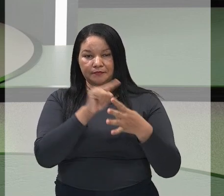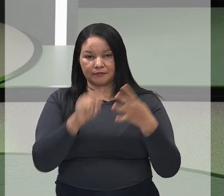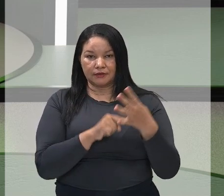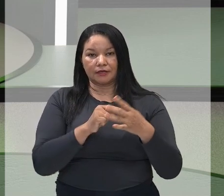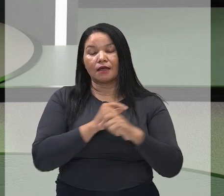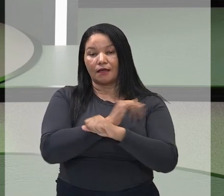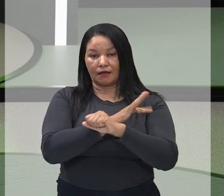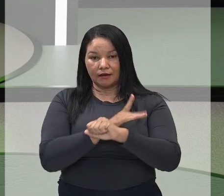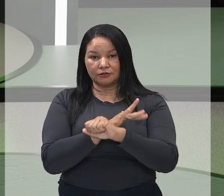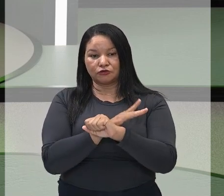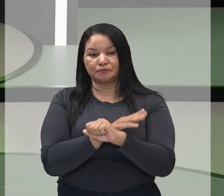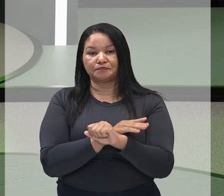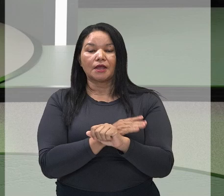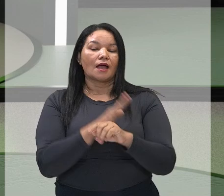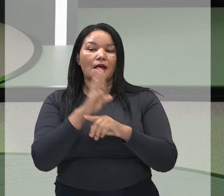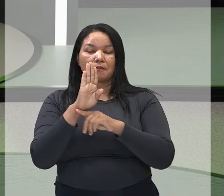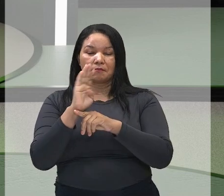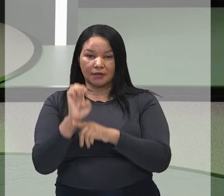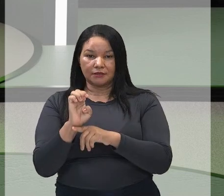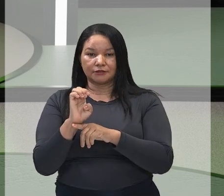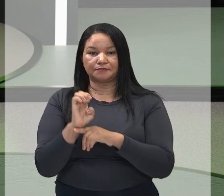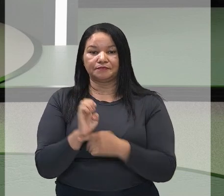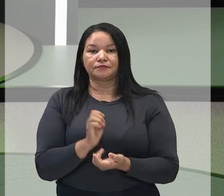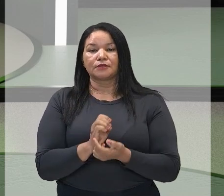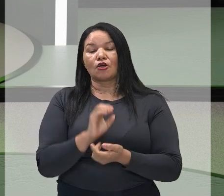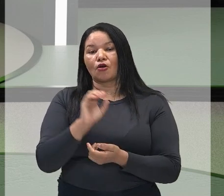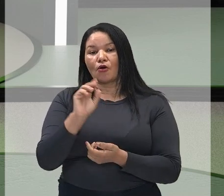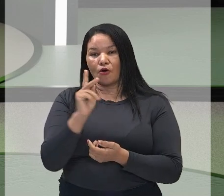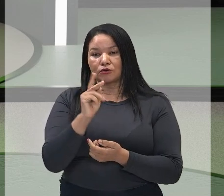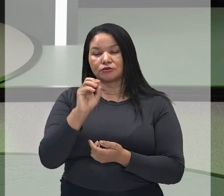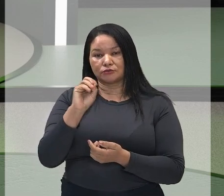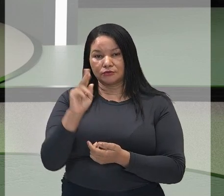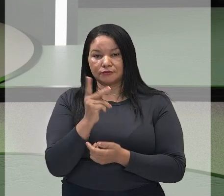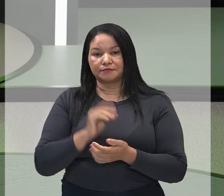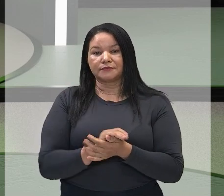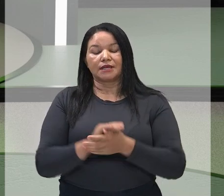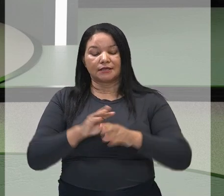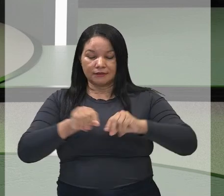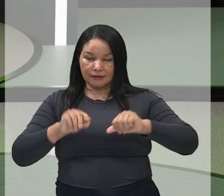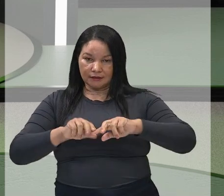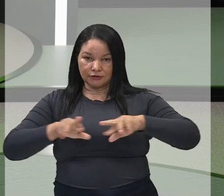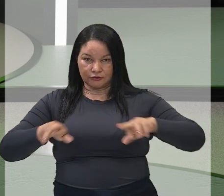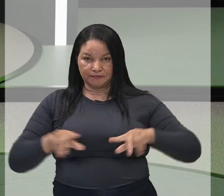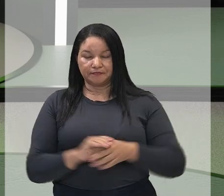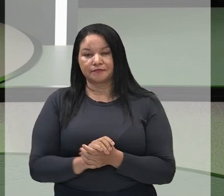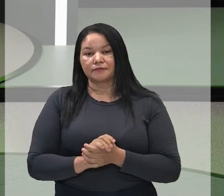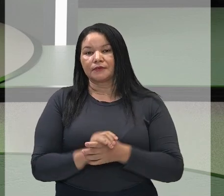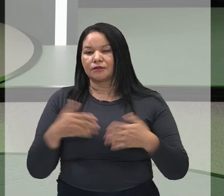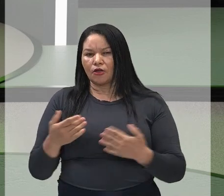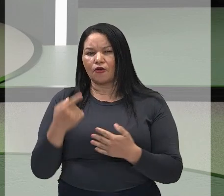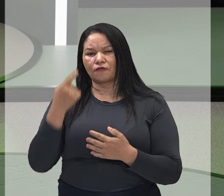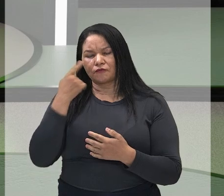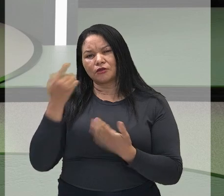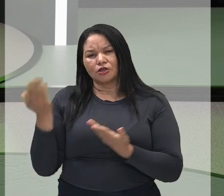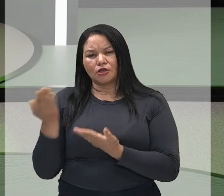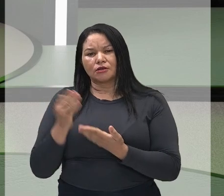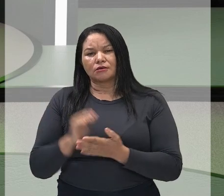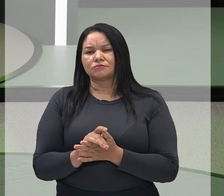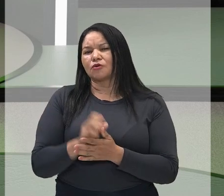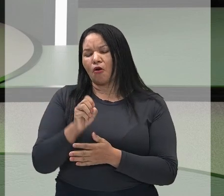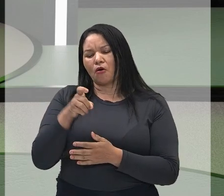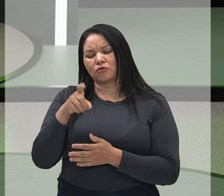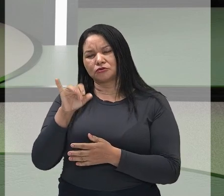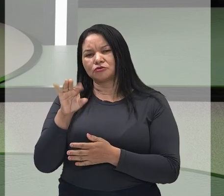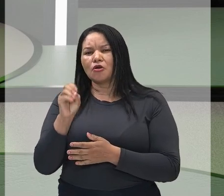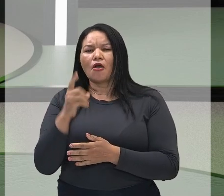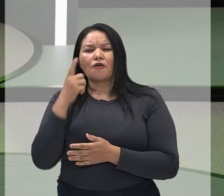ácidos, bases, óxidos e sais. Ácidos, a gente já costuma ouvir falar bastante sobre eles no nosso